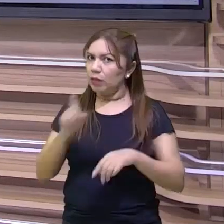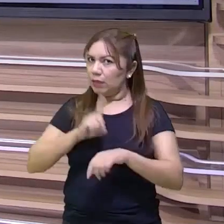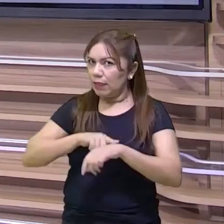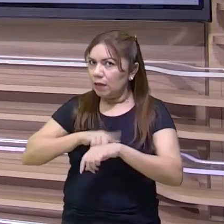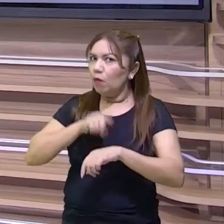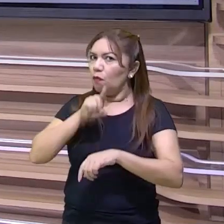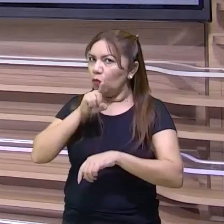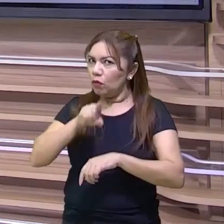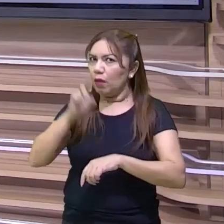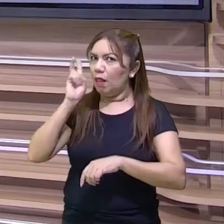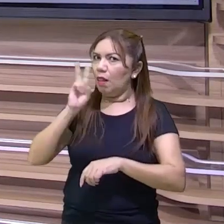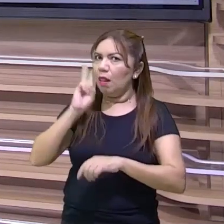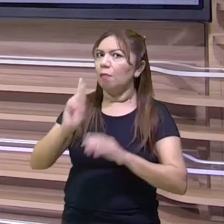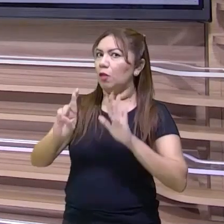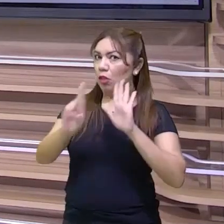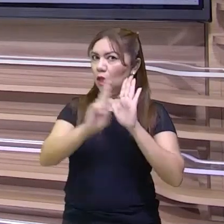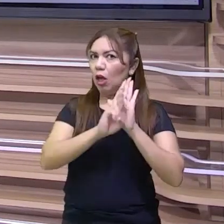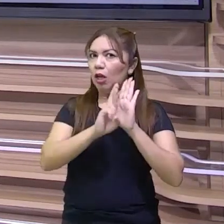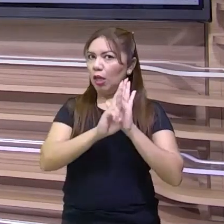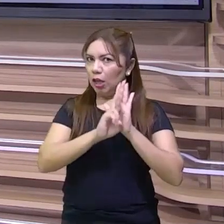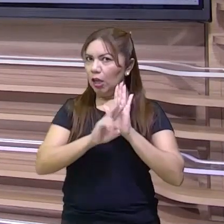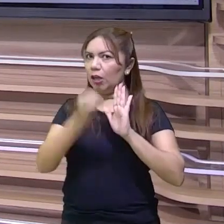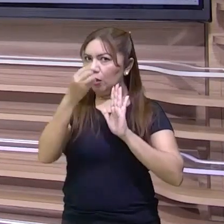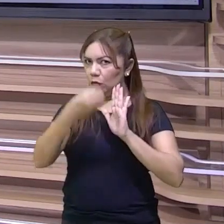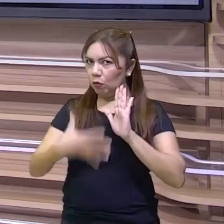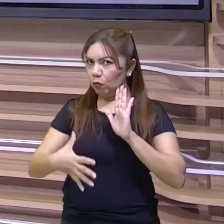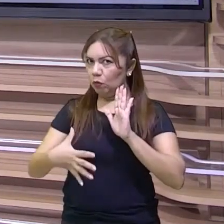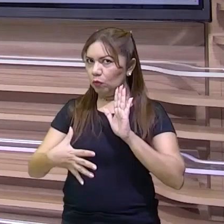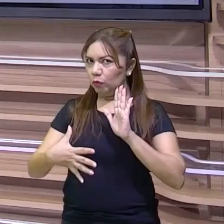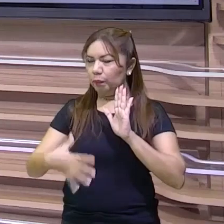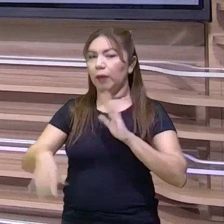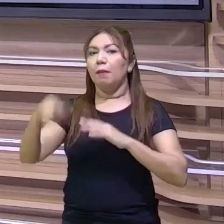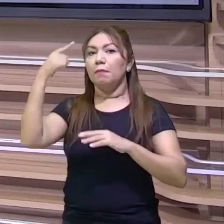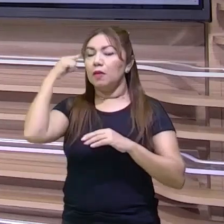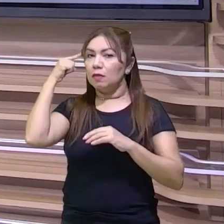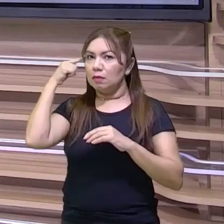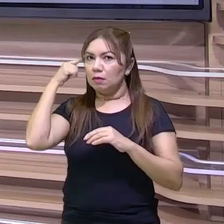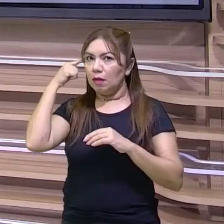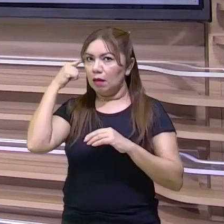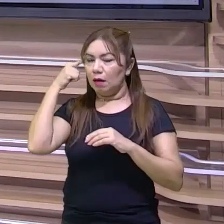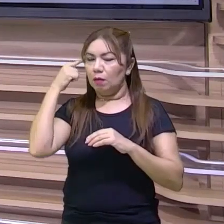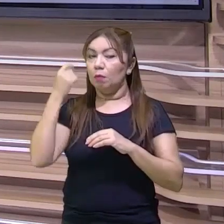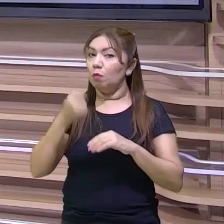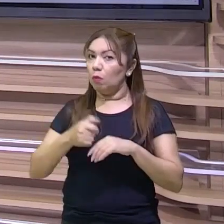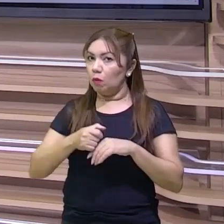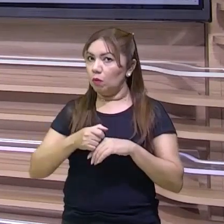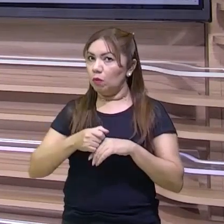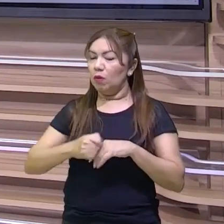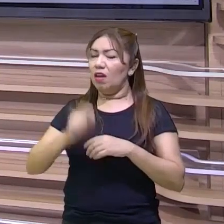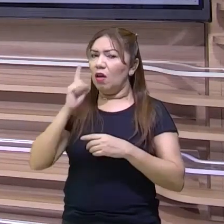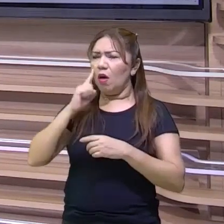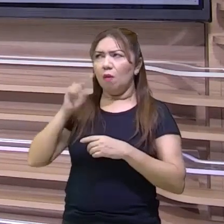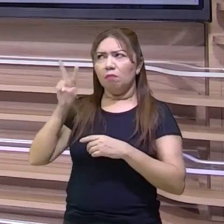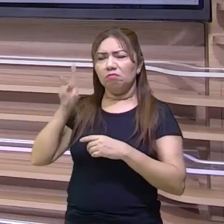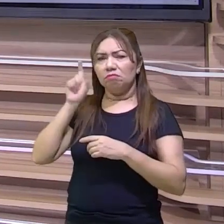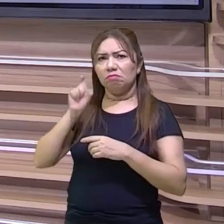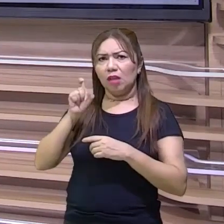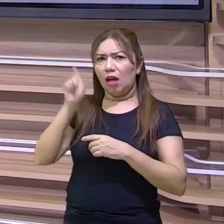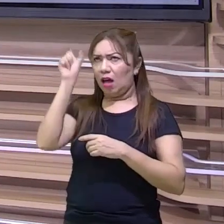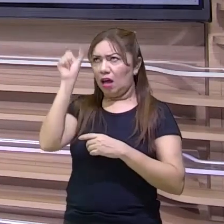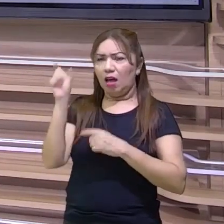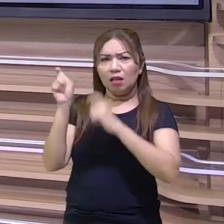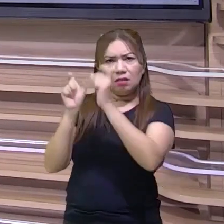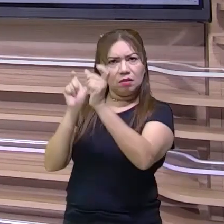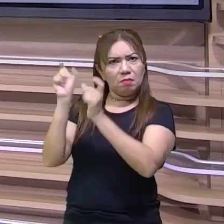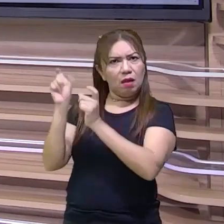para vocês lembrarem da regra que a gente aprendeu, pensarem um pouquinho, verificarem as palavras que estão